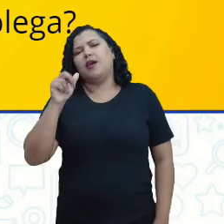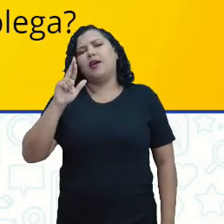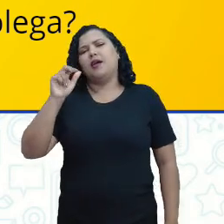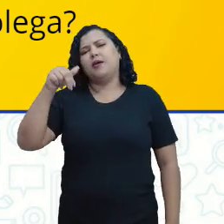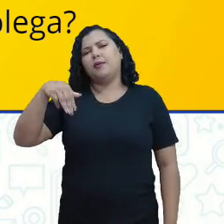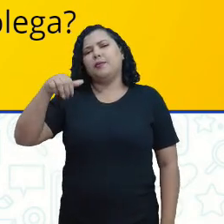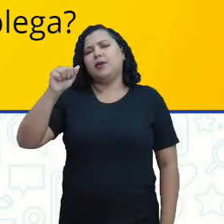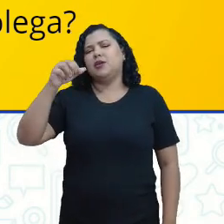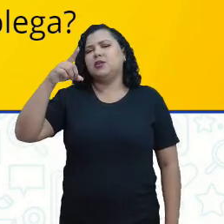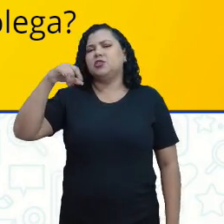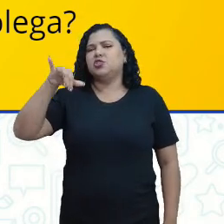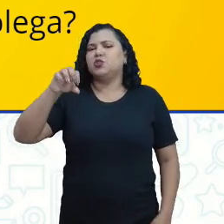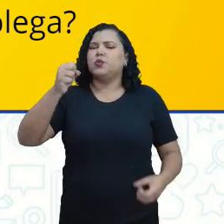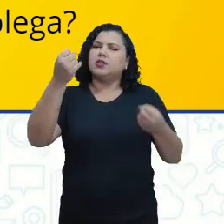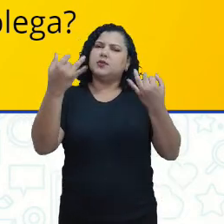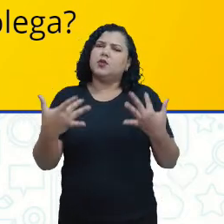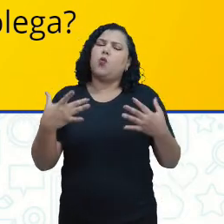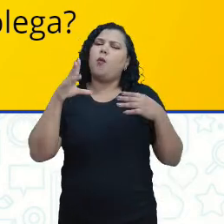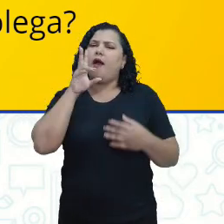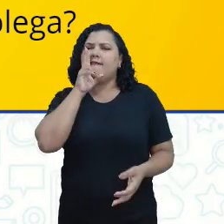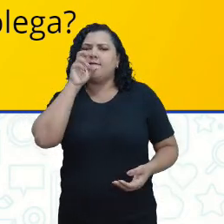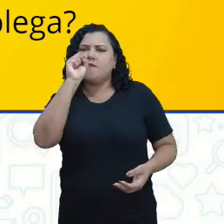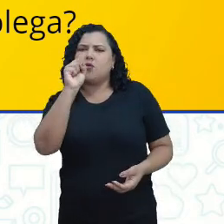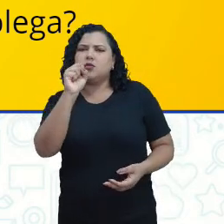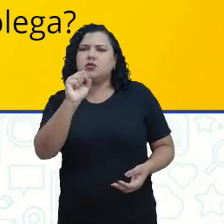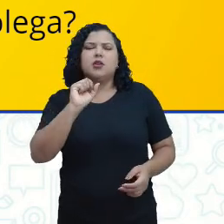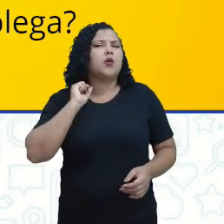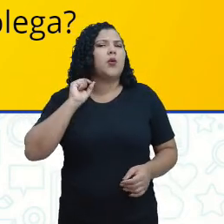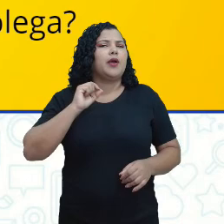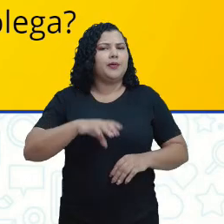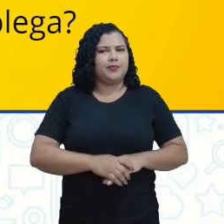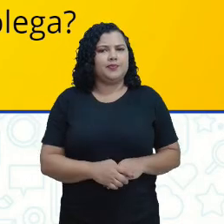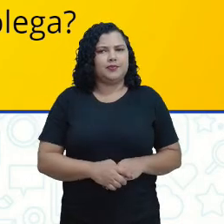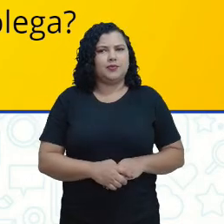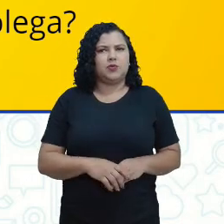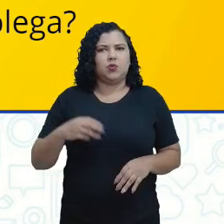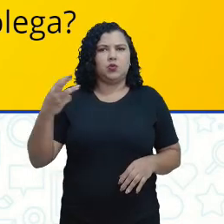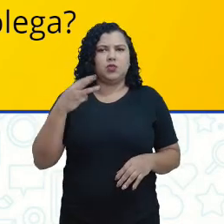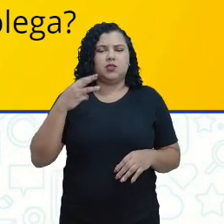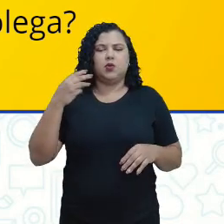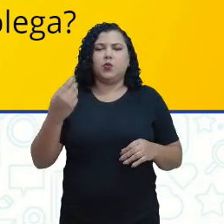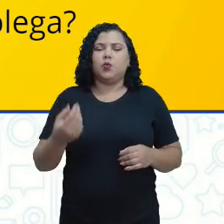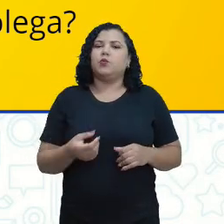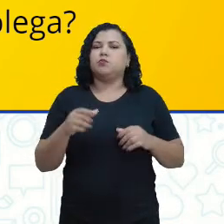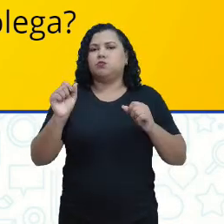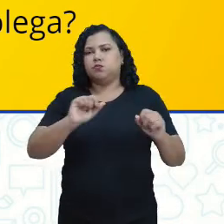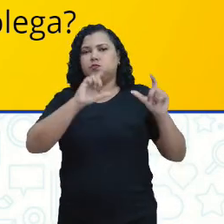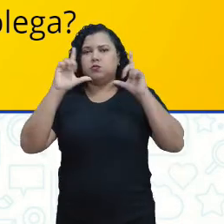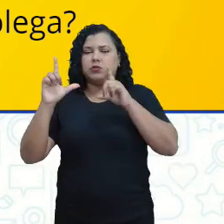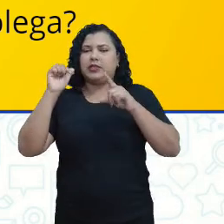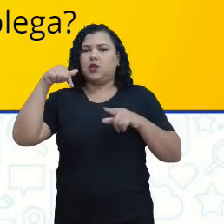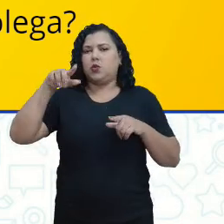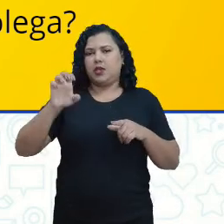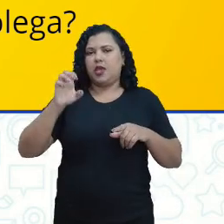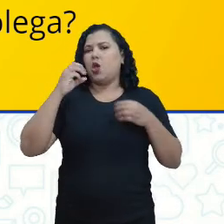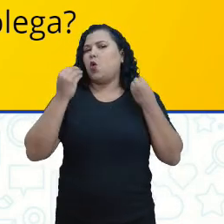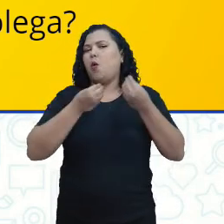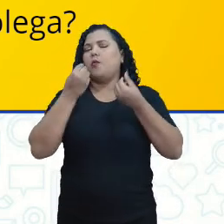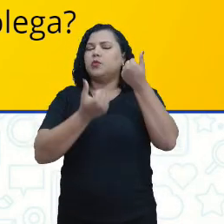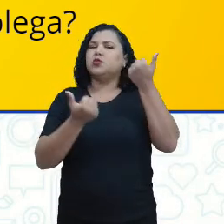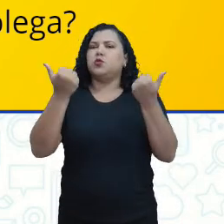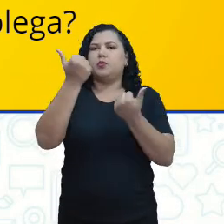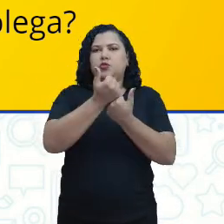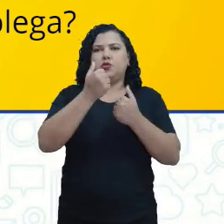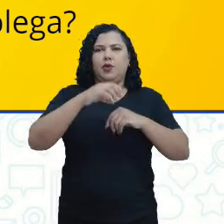do colega, que ele zoava. Mas que força é essa? No terceiro quadrinho, há um pronome relativo que. Como a gente poderia